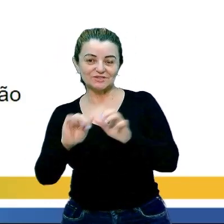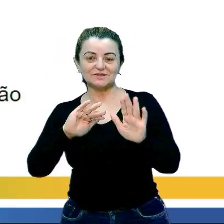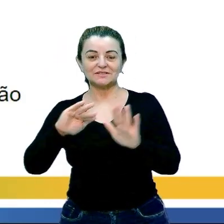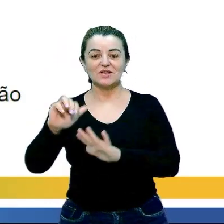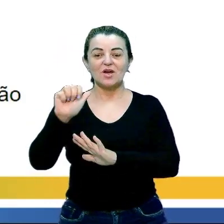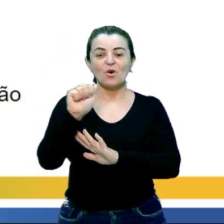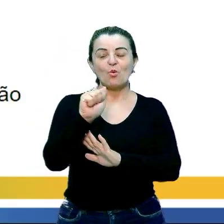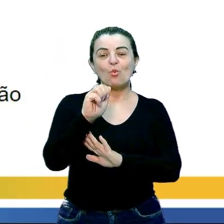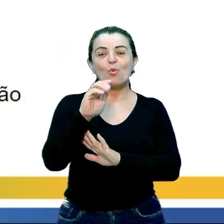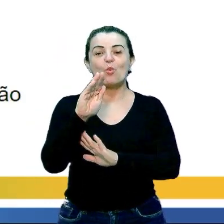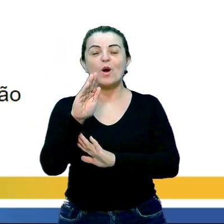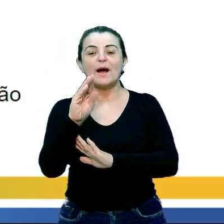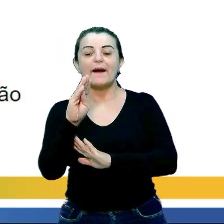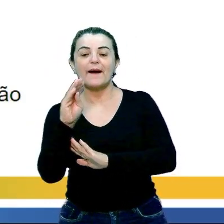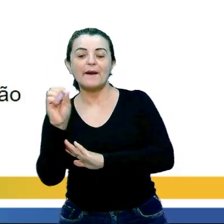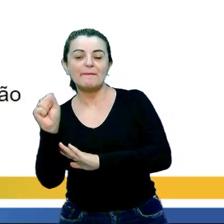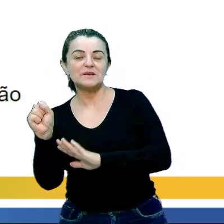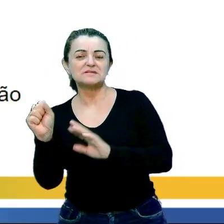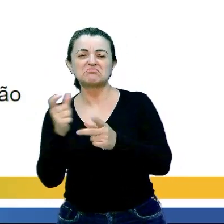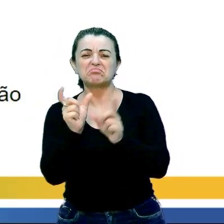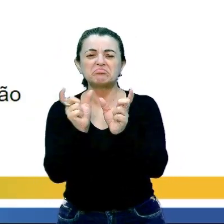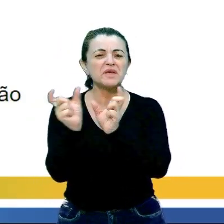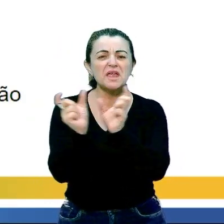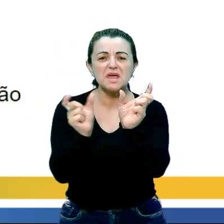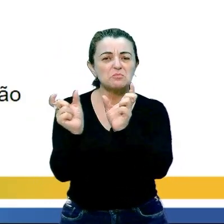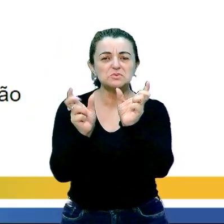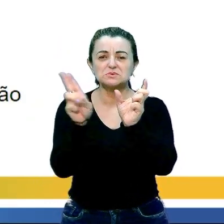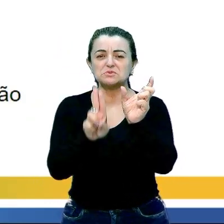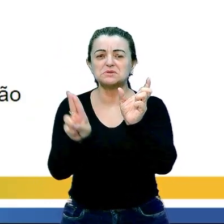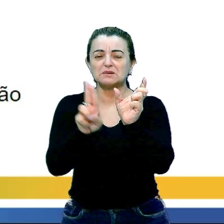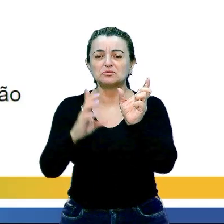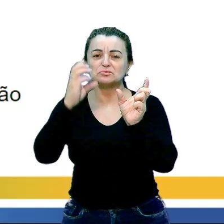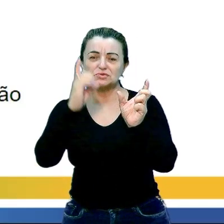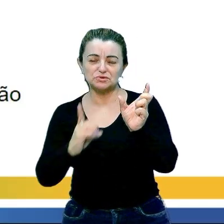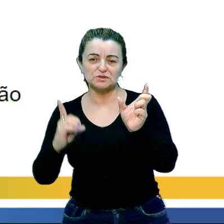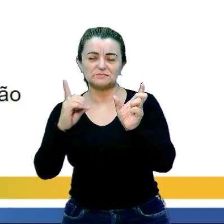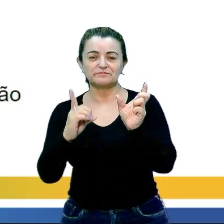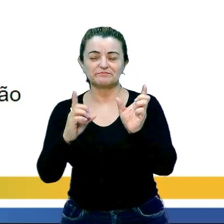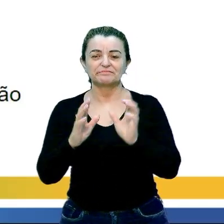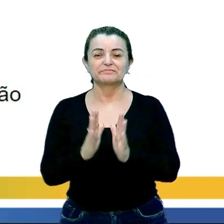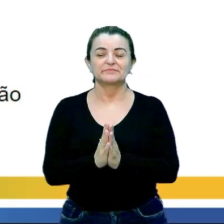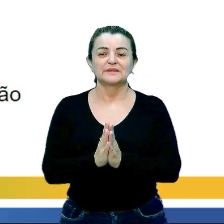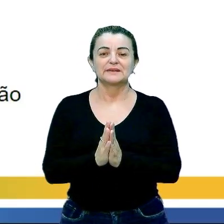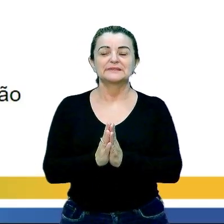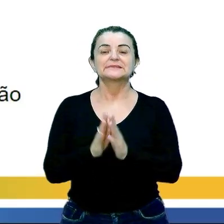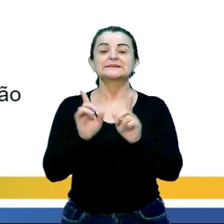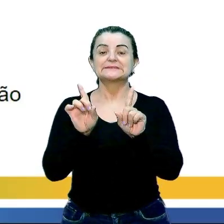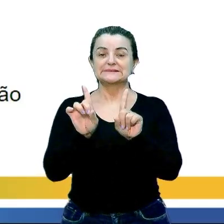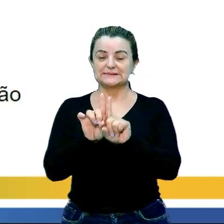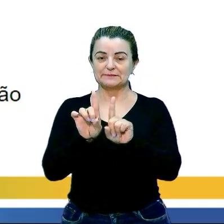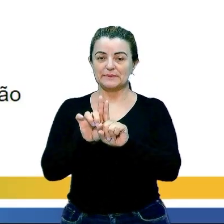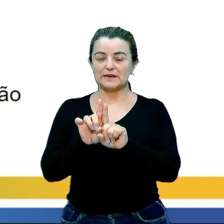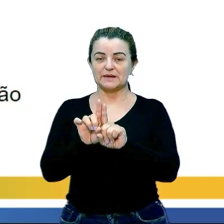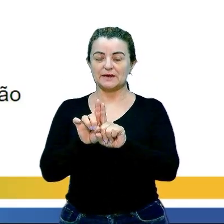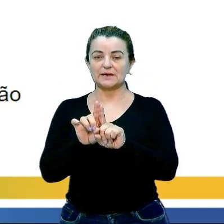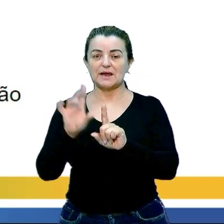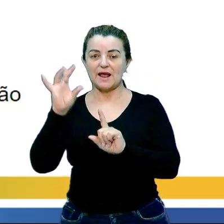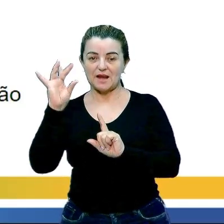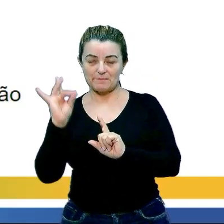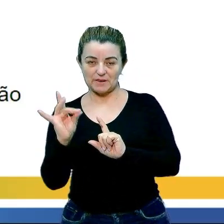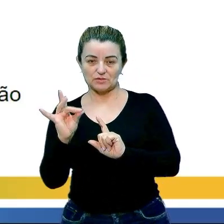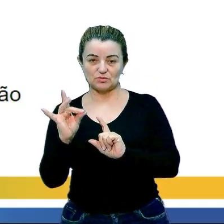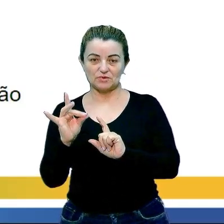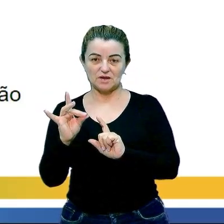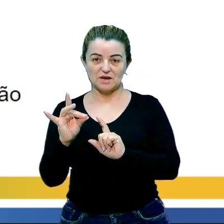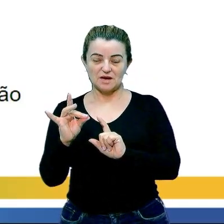habeas data, né, lá do direito que é muito utilizado. Não raro, no entanto, o elemento romano